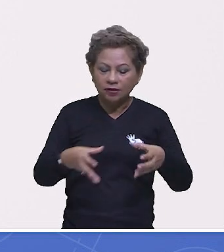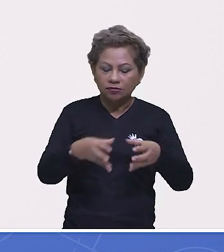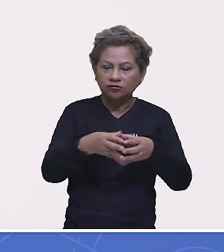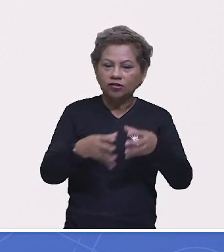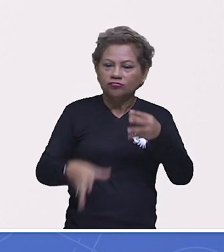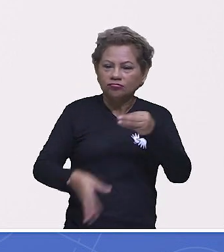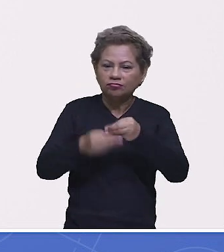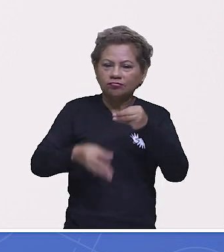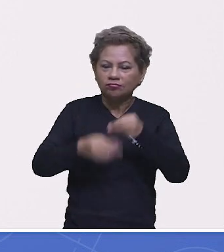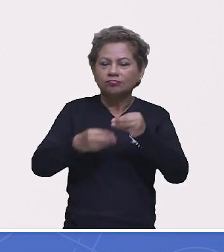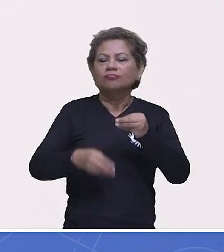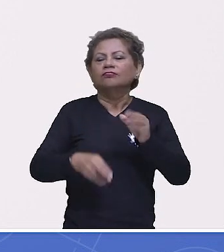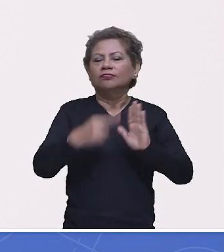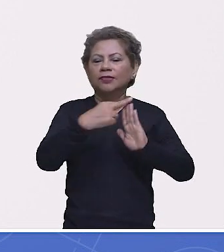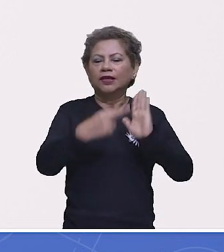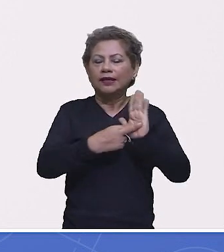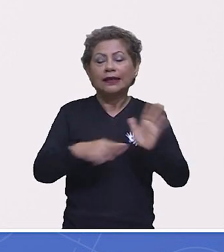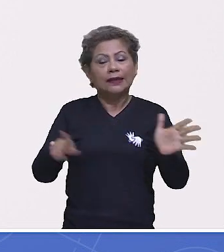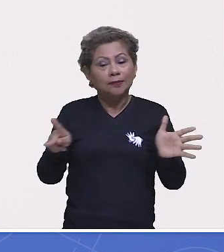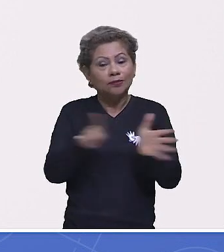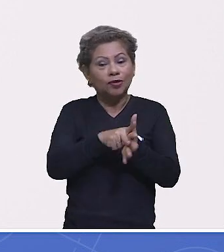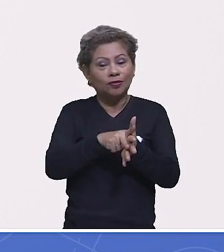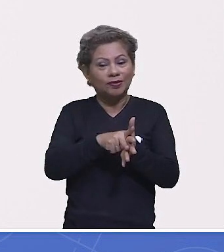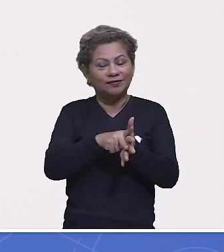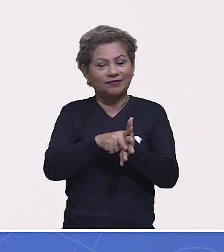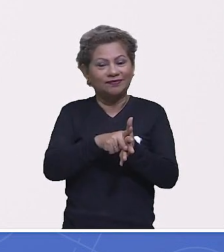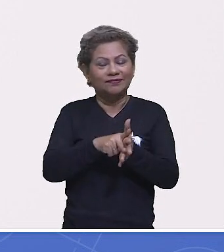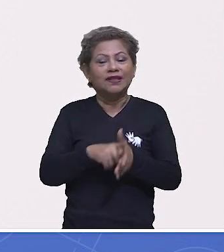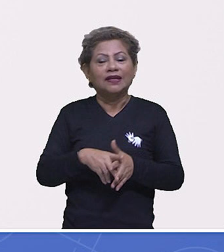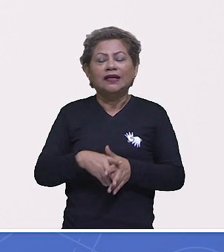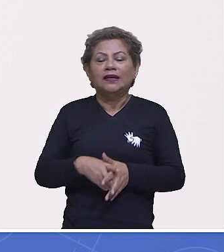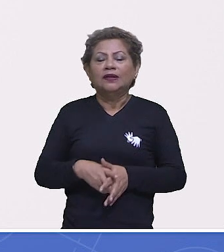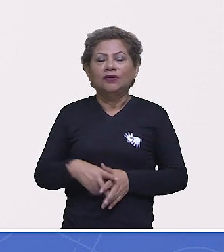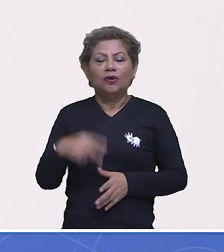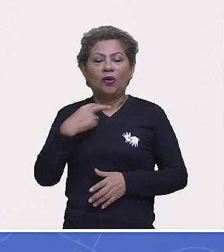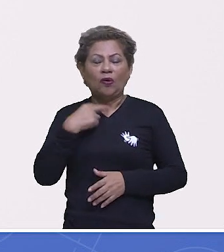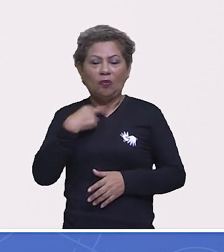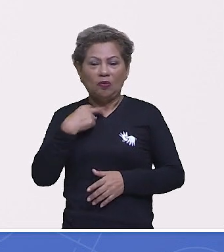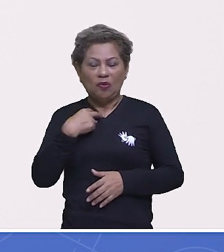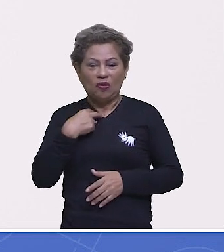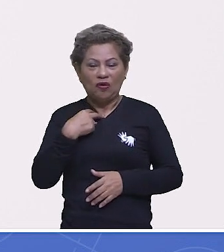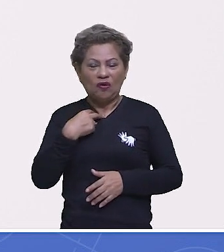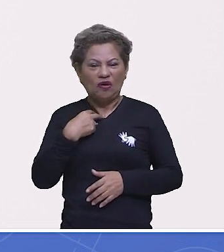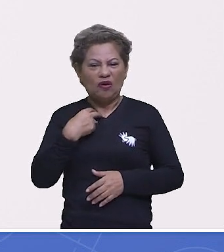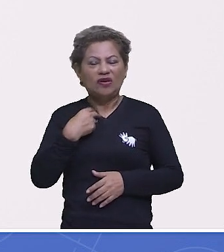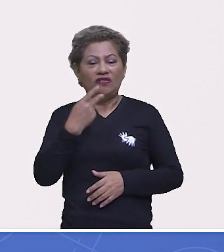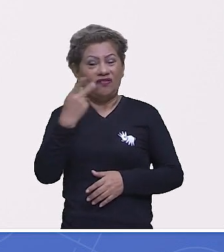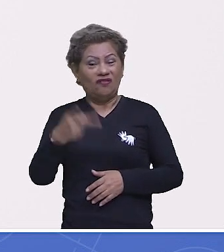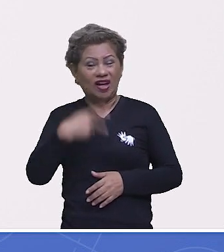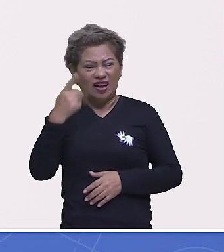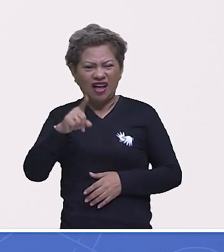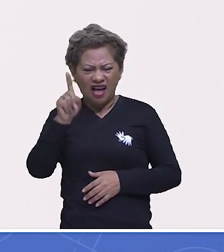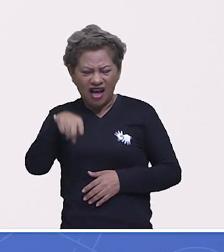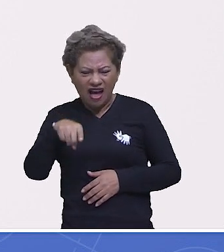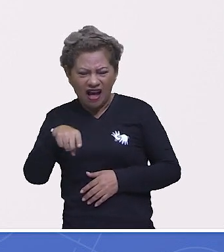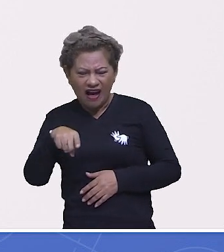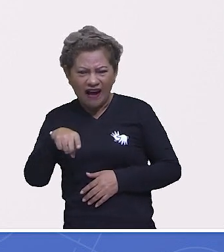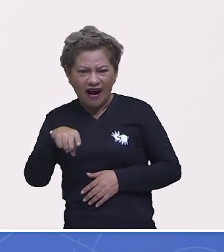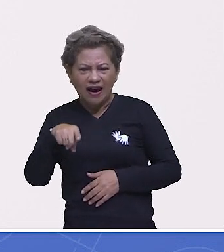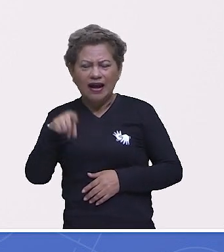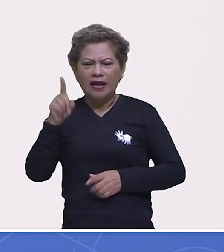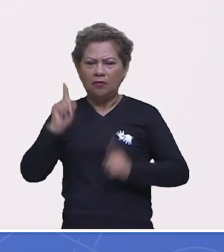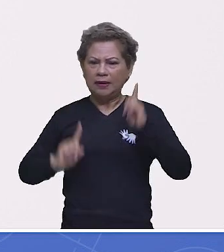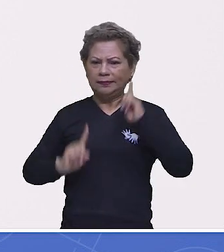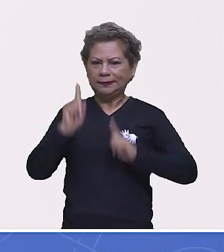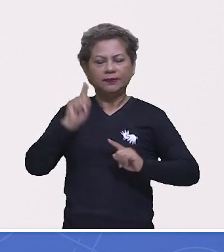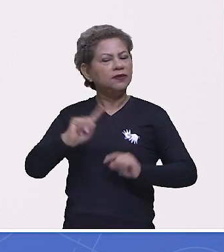com regras próprias, portanto, não pode ser confundido com mímica nem com linguagem corporal. Ok,